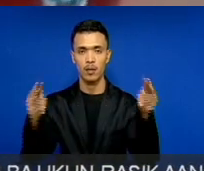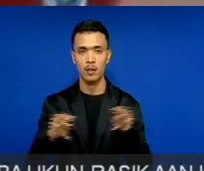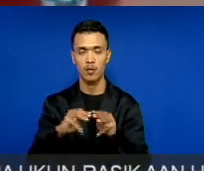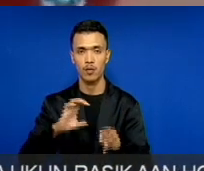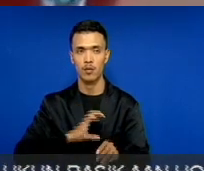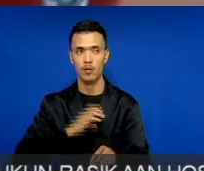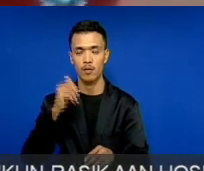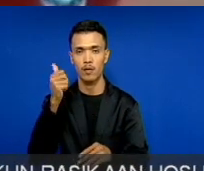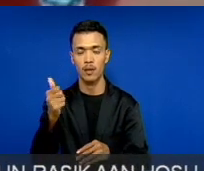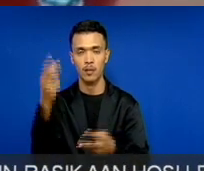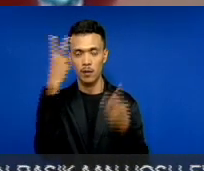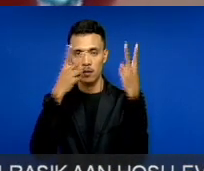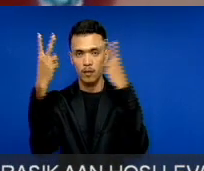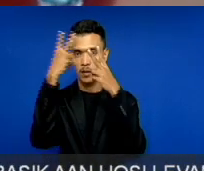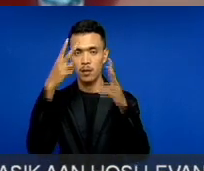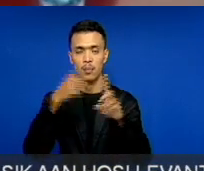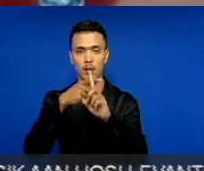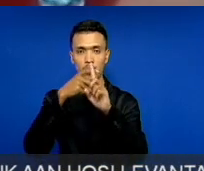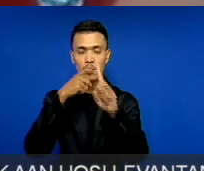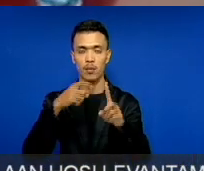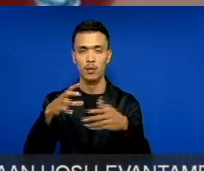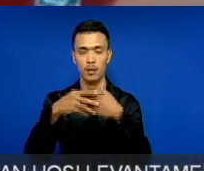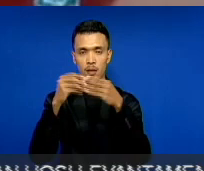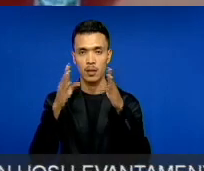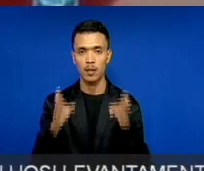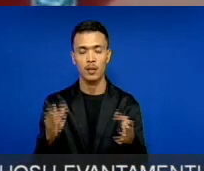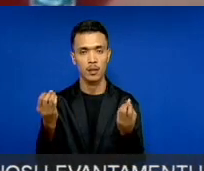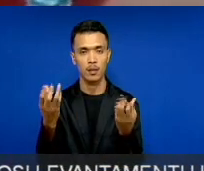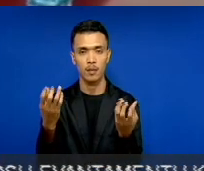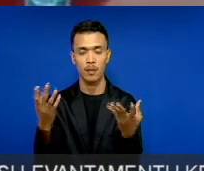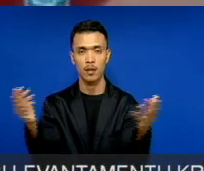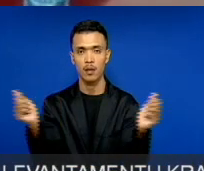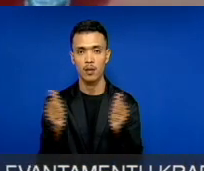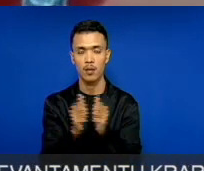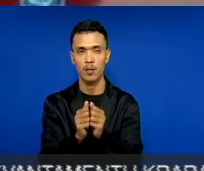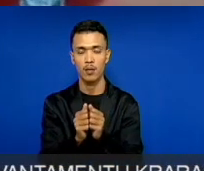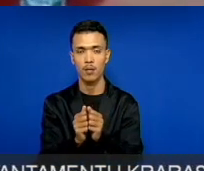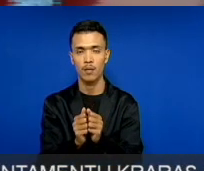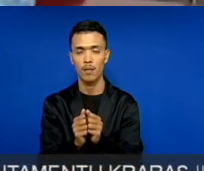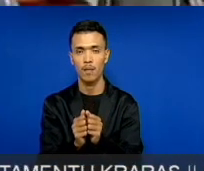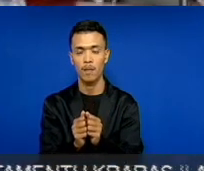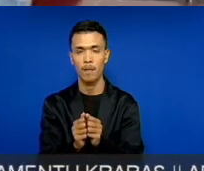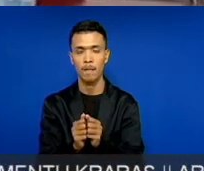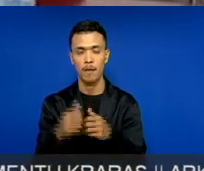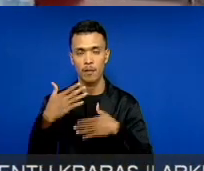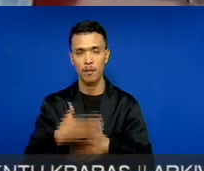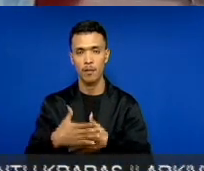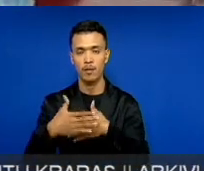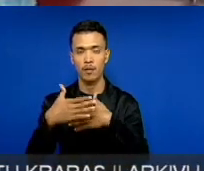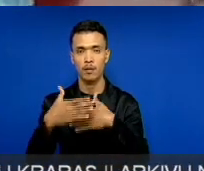ne visita hosi sua excelência Sir Barak TVTVs relaciona konava a processo